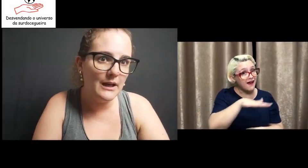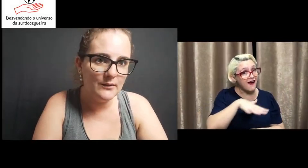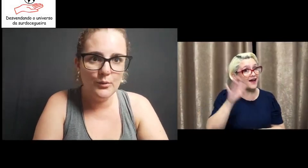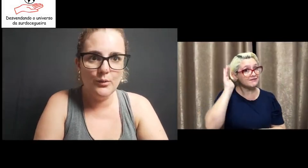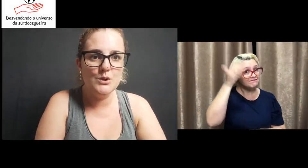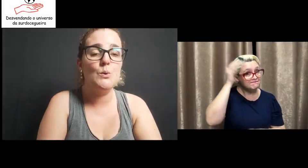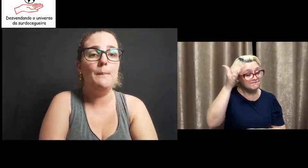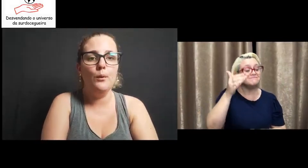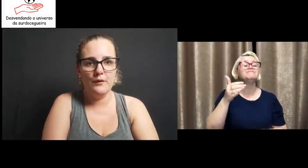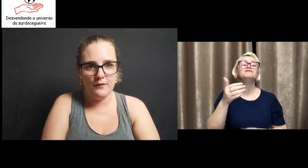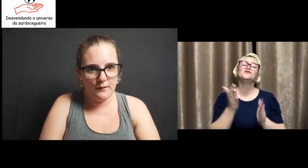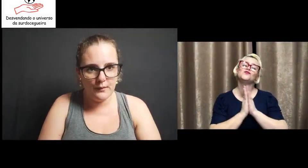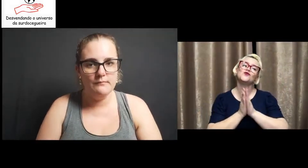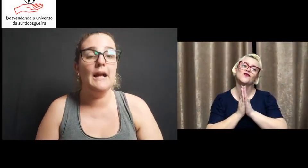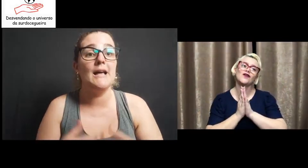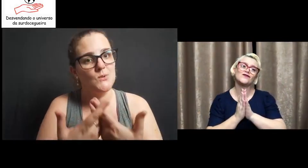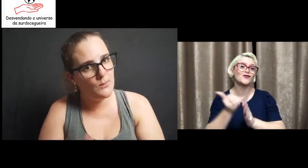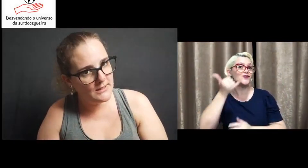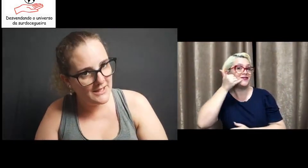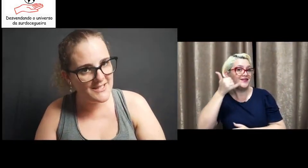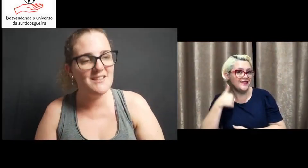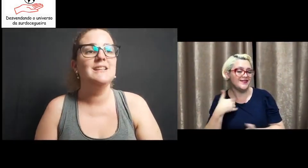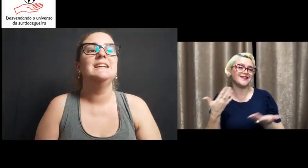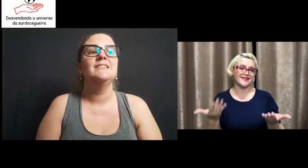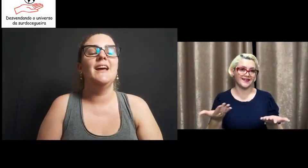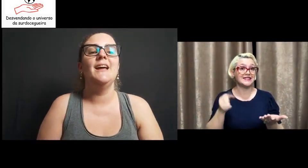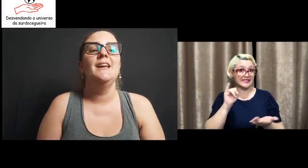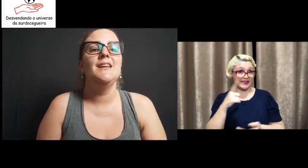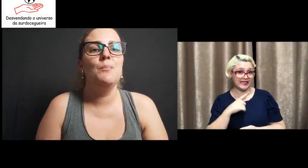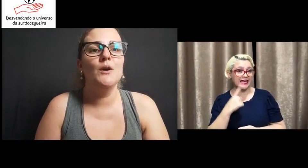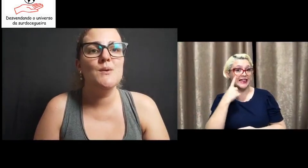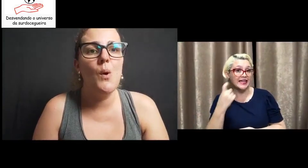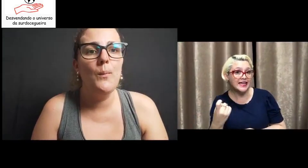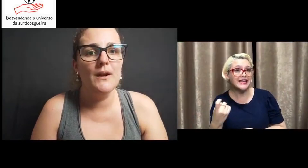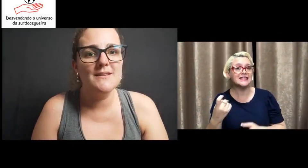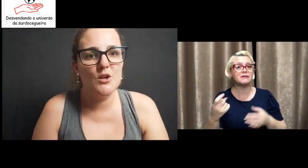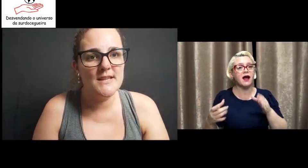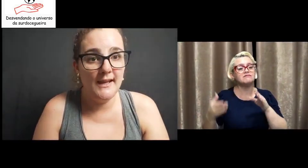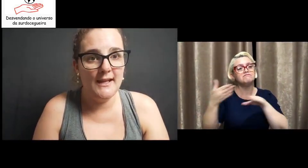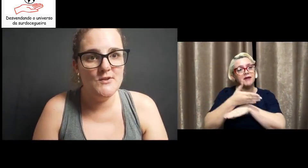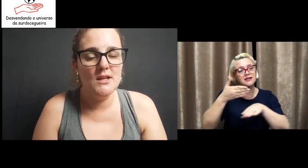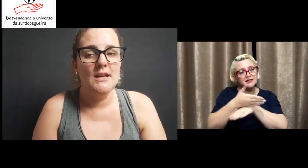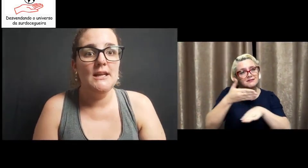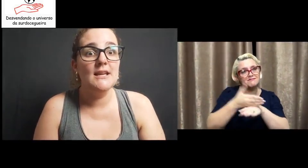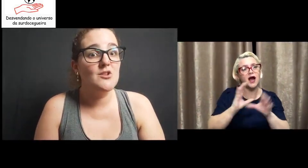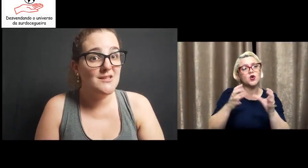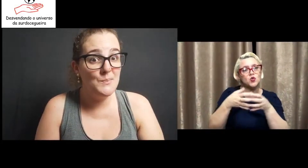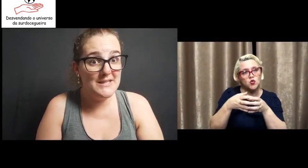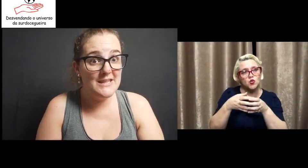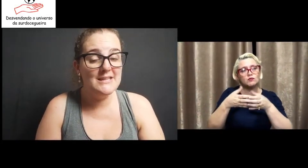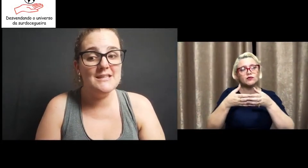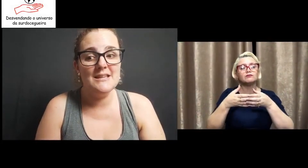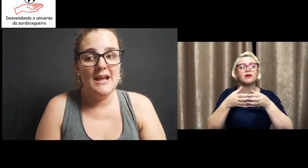em contato conosco, por favor, caso tenham interesse, né, e que possam compor essa nossa rede e que as